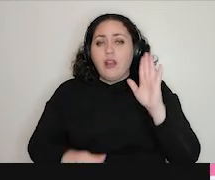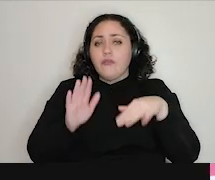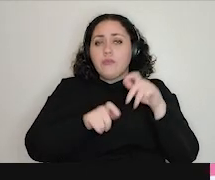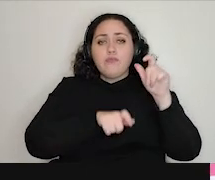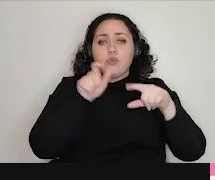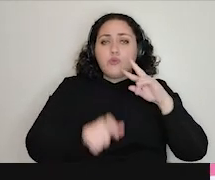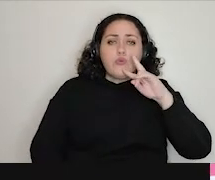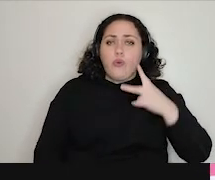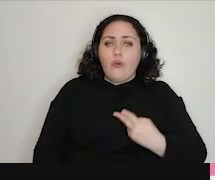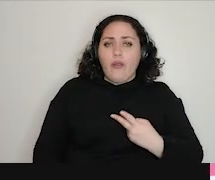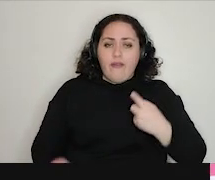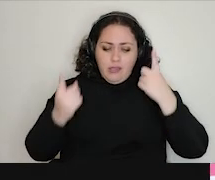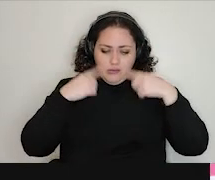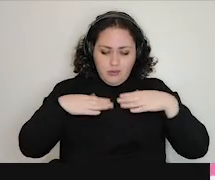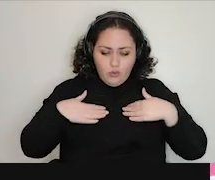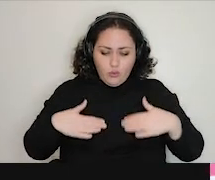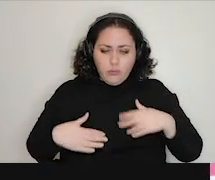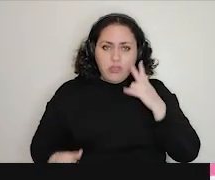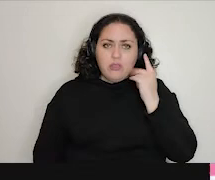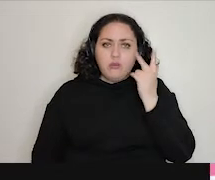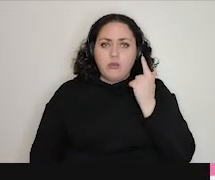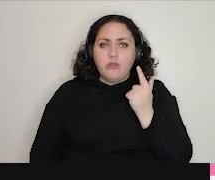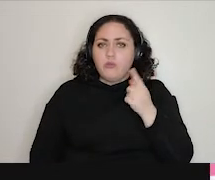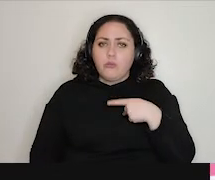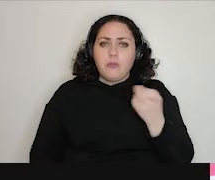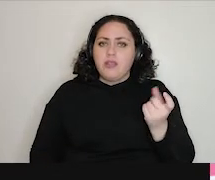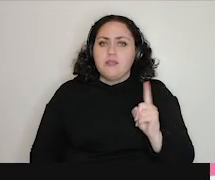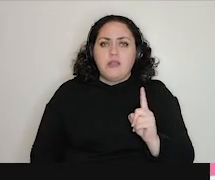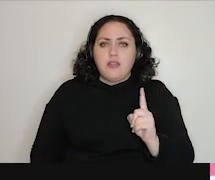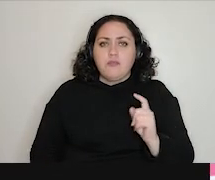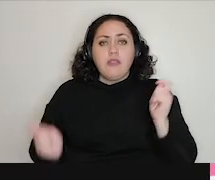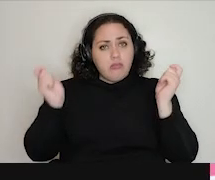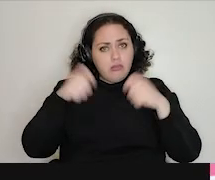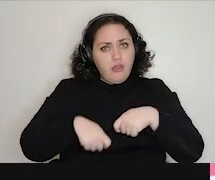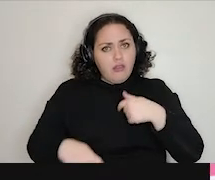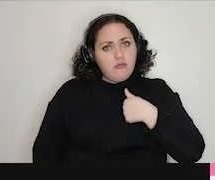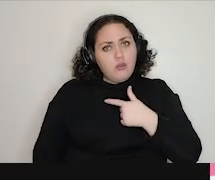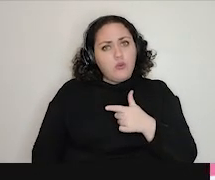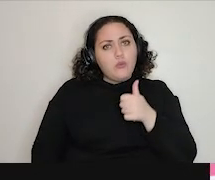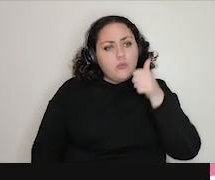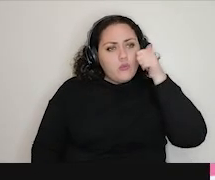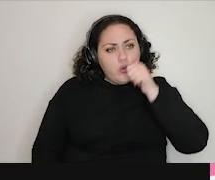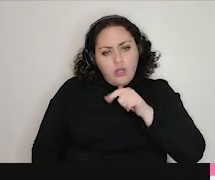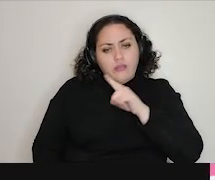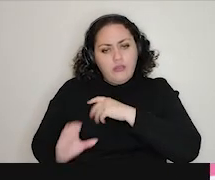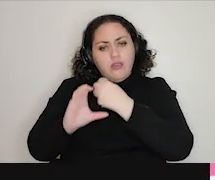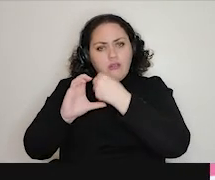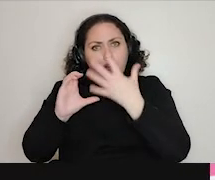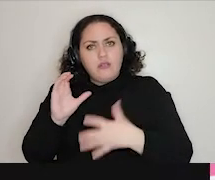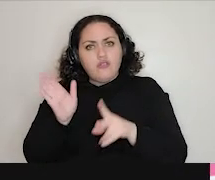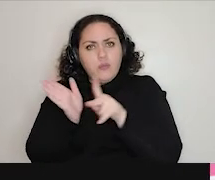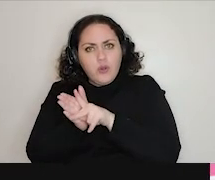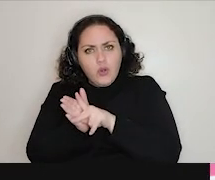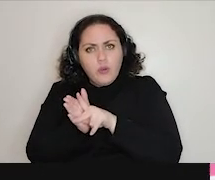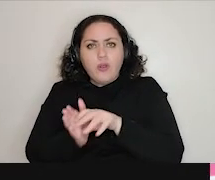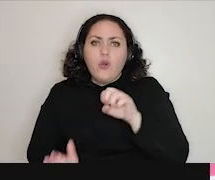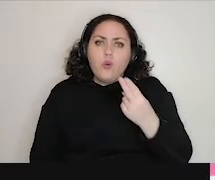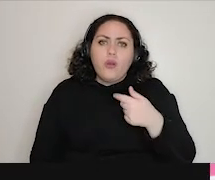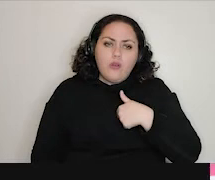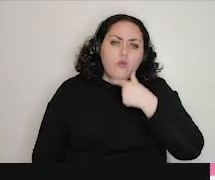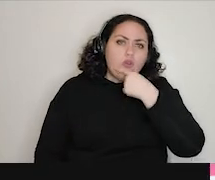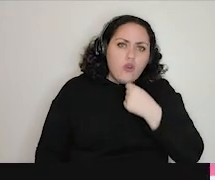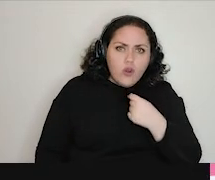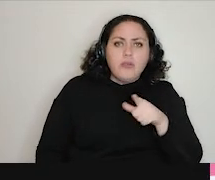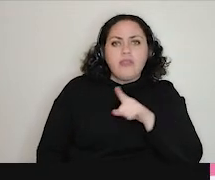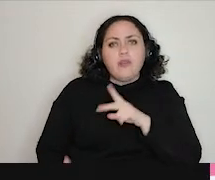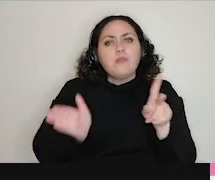pessoas elas não reconhecem muitas vezes que o corpo delas é natural também, que é possível tu ser uma mulher e ter essas características, que é possível tu ser um homem e